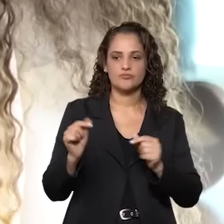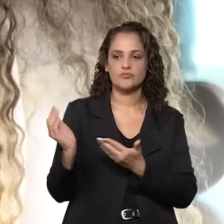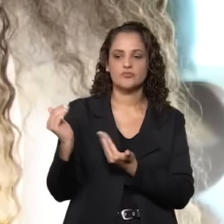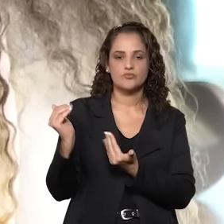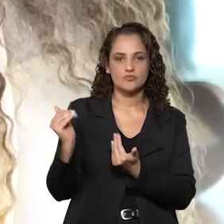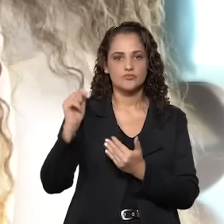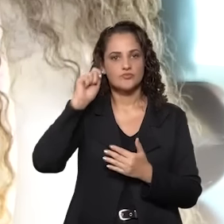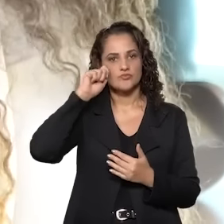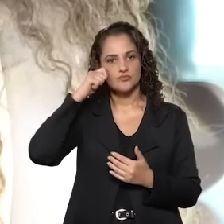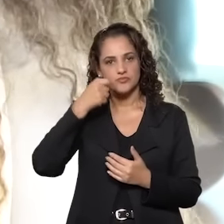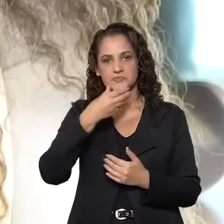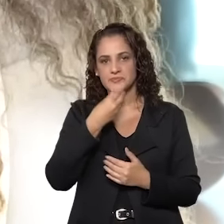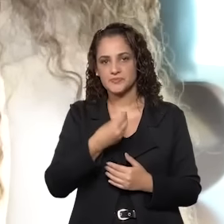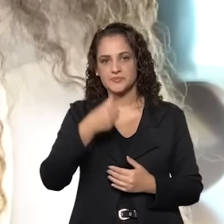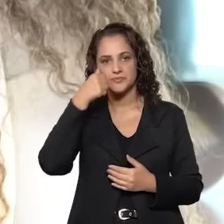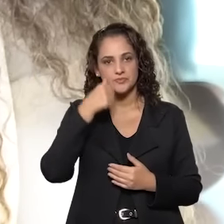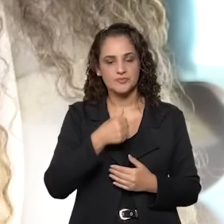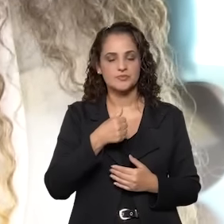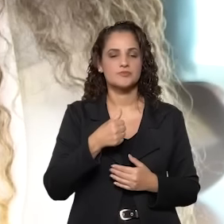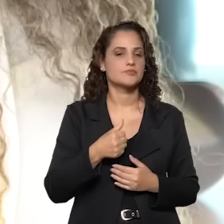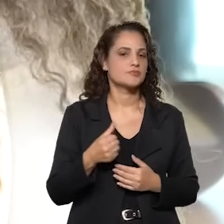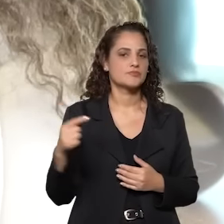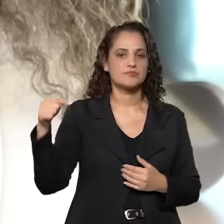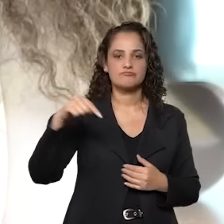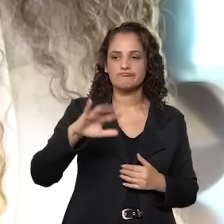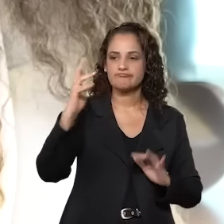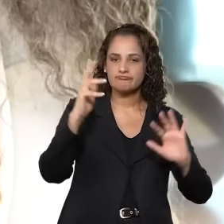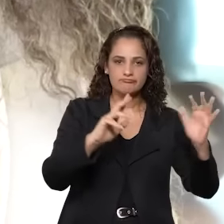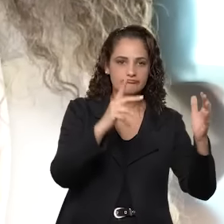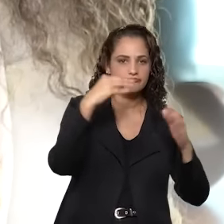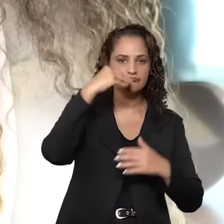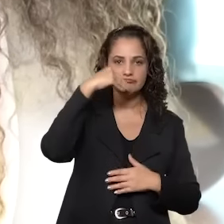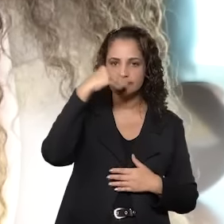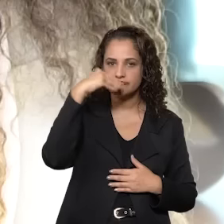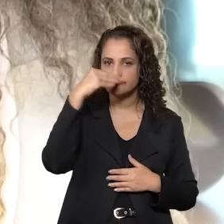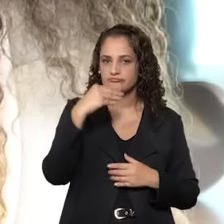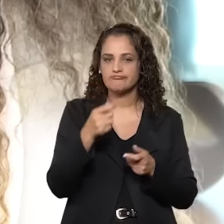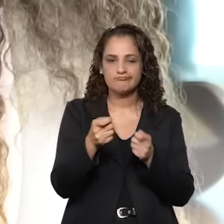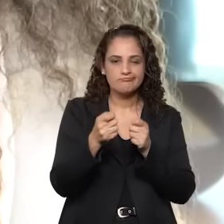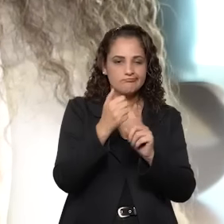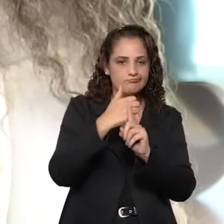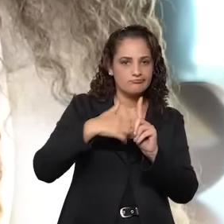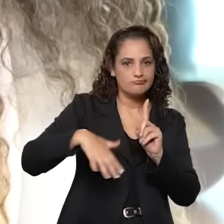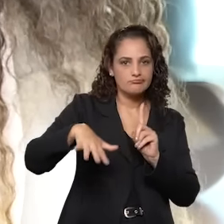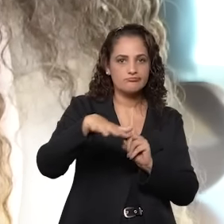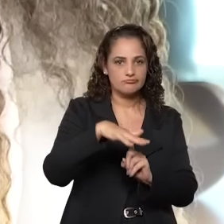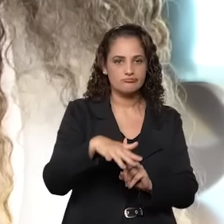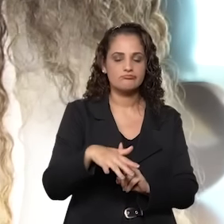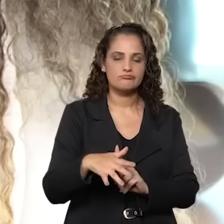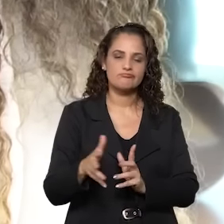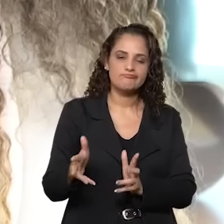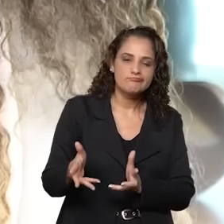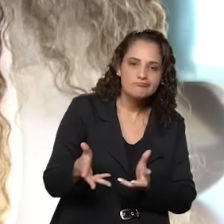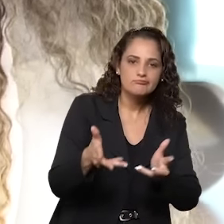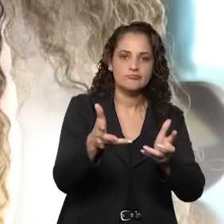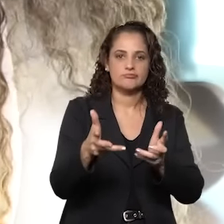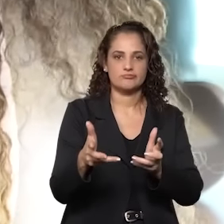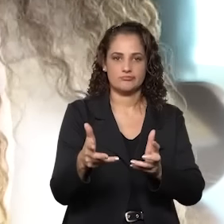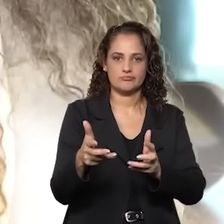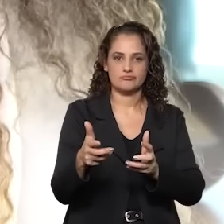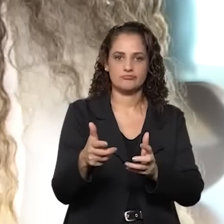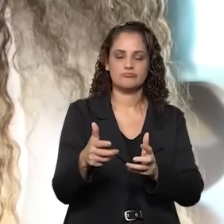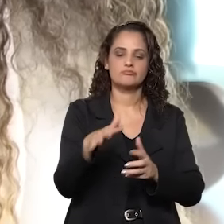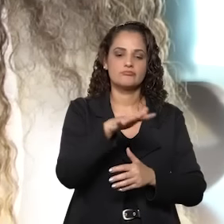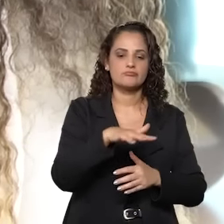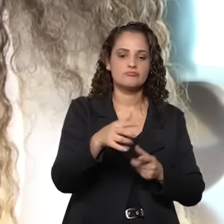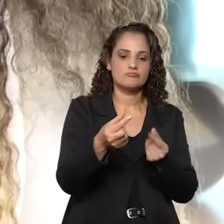negras né que vinham de situação de vulnerabilidade socioeconômica né para impulsioná-las pro mercado financeiro e